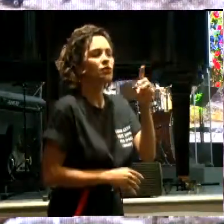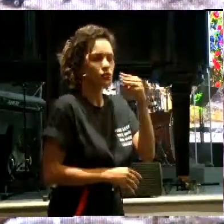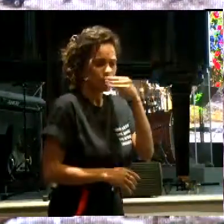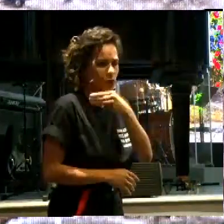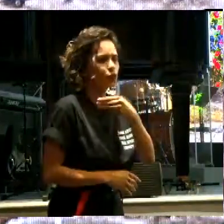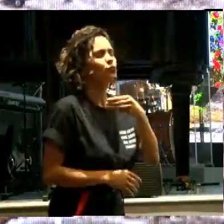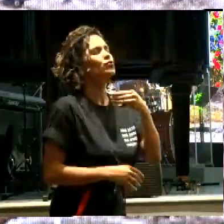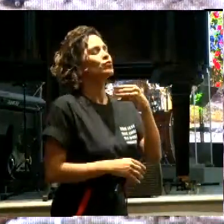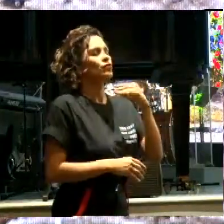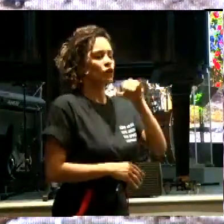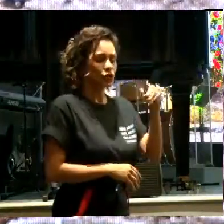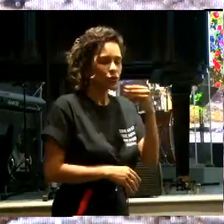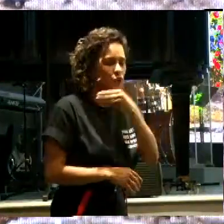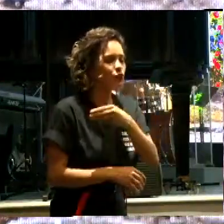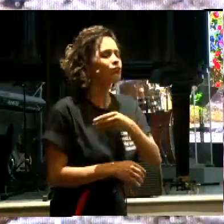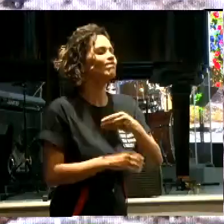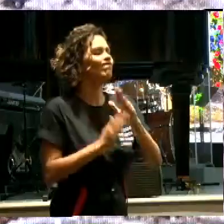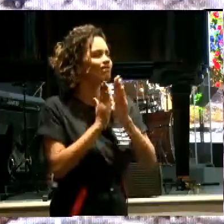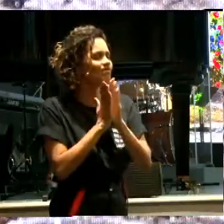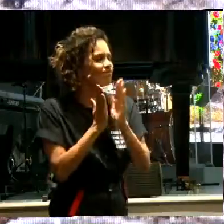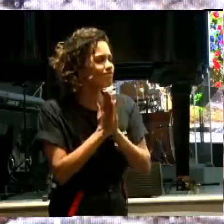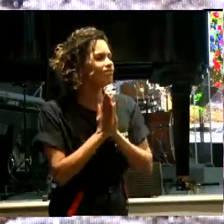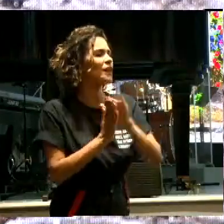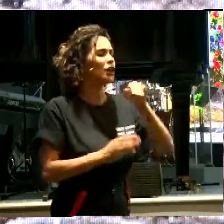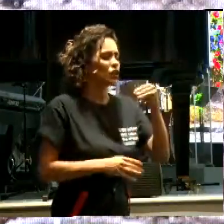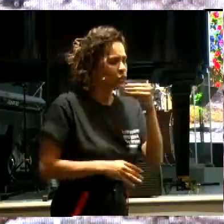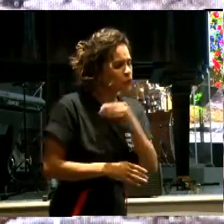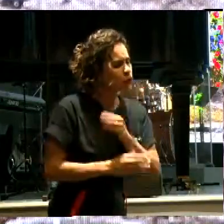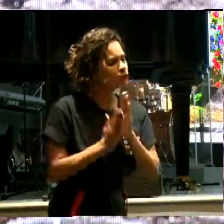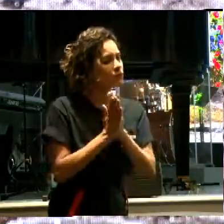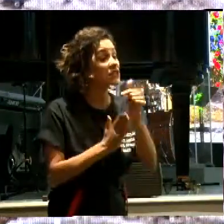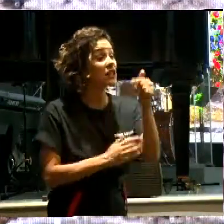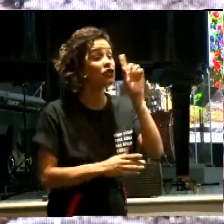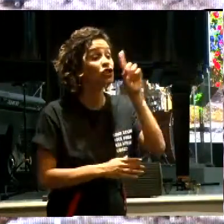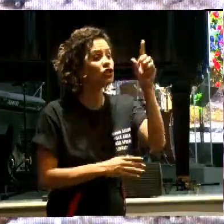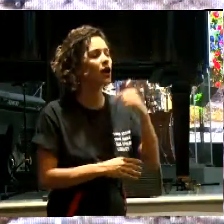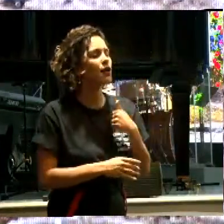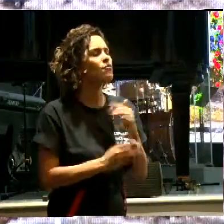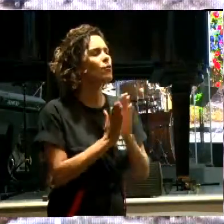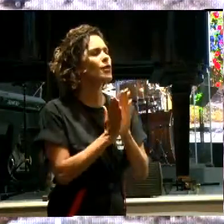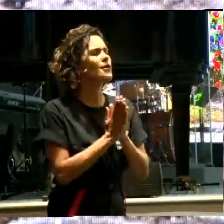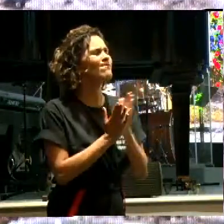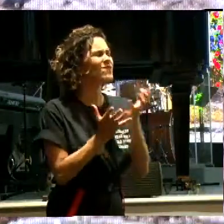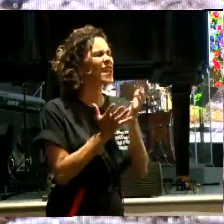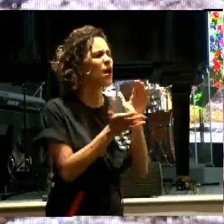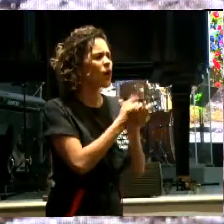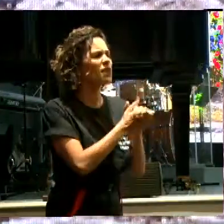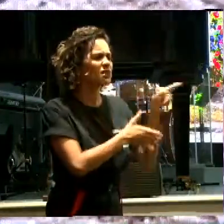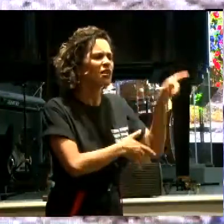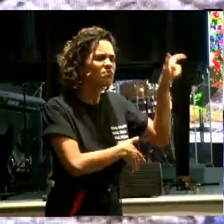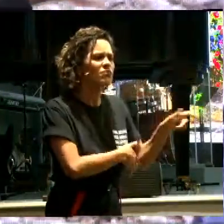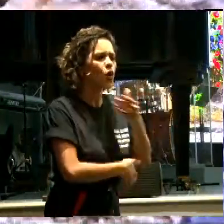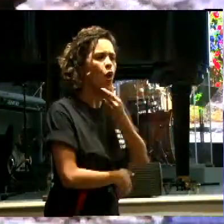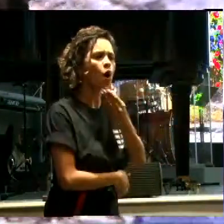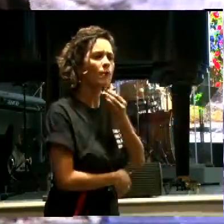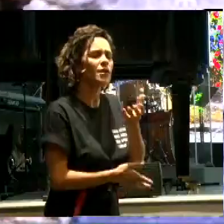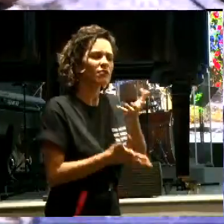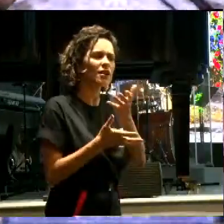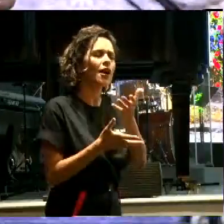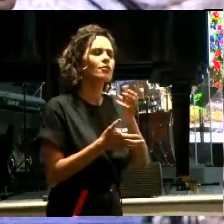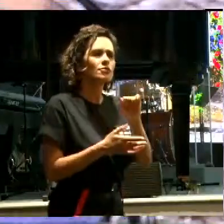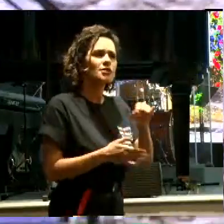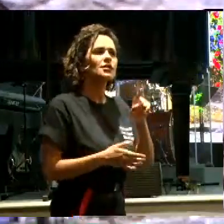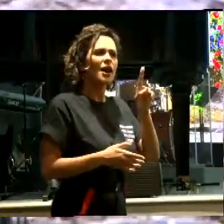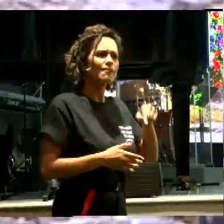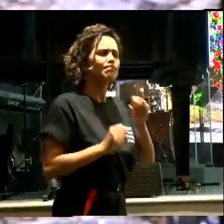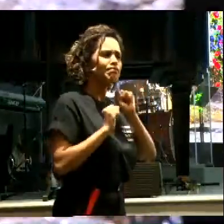esse rapaz. E todo mundo diz que esse rapaz não presta, esse rapaz não tem futuro, mas se for para me ser benção na vida desse